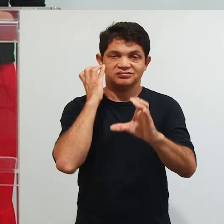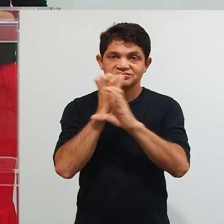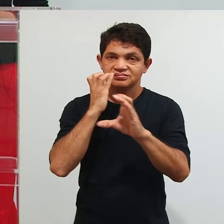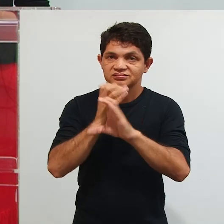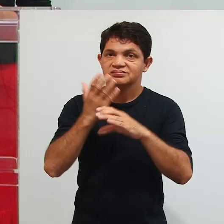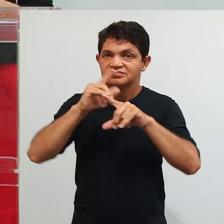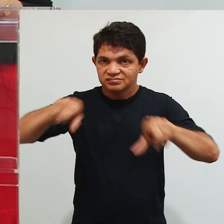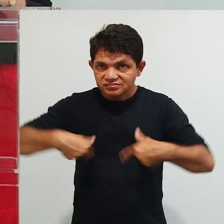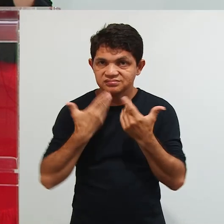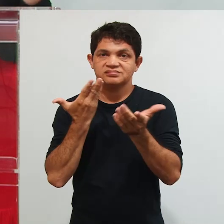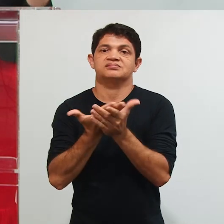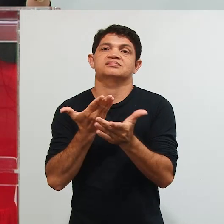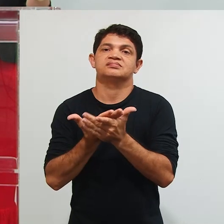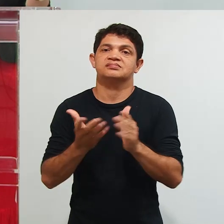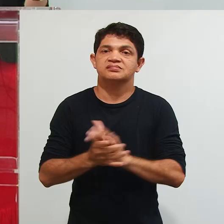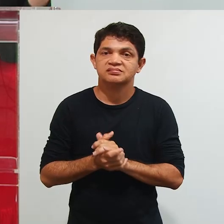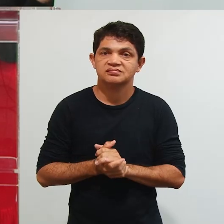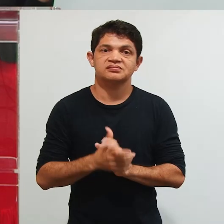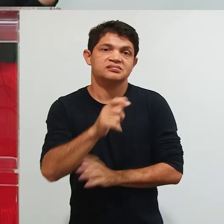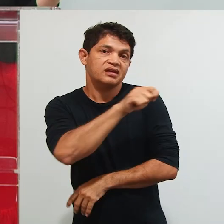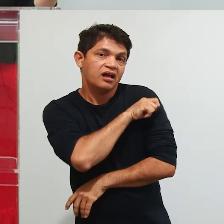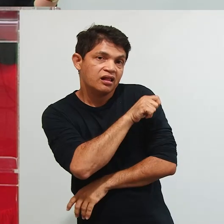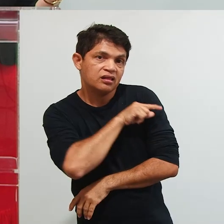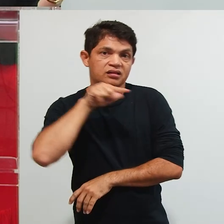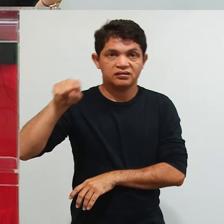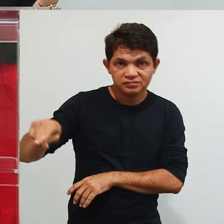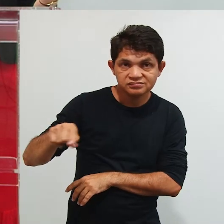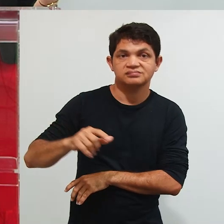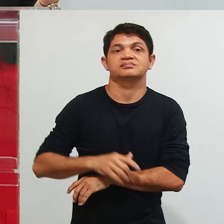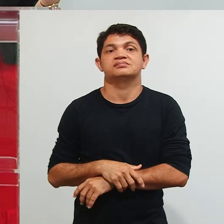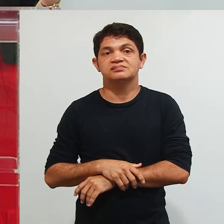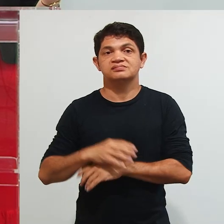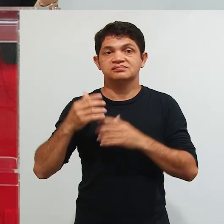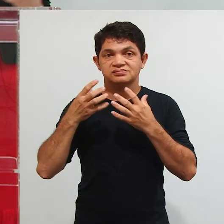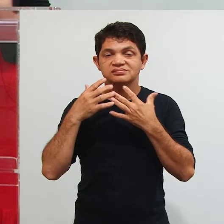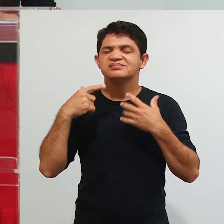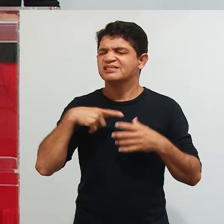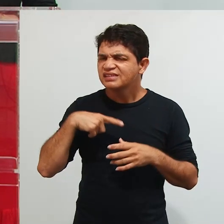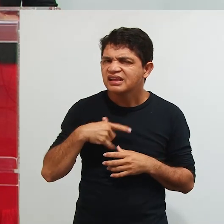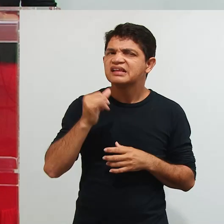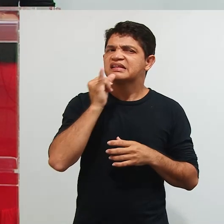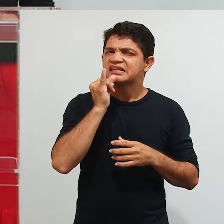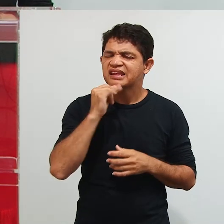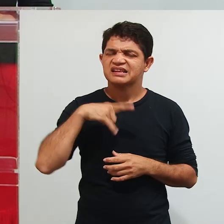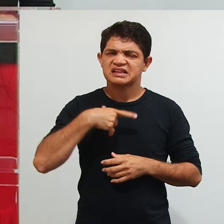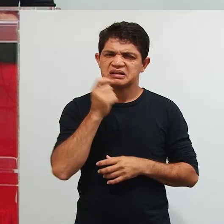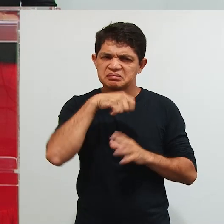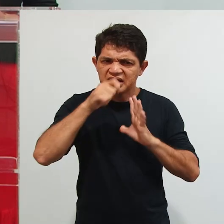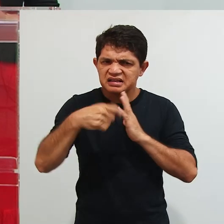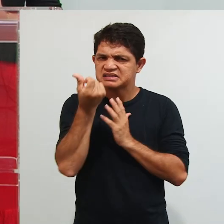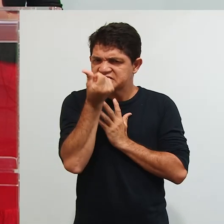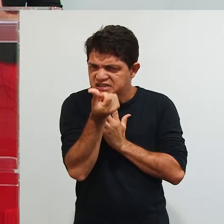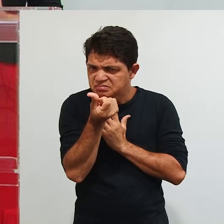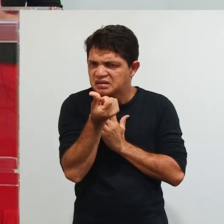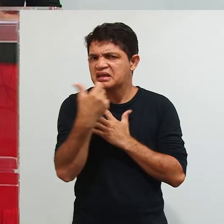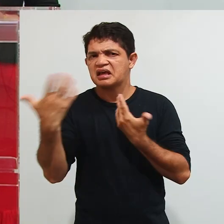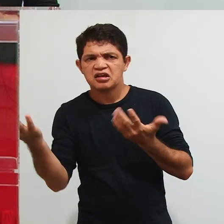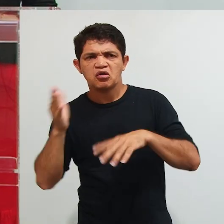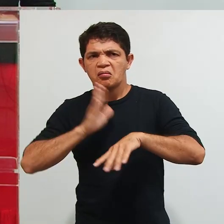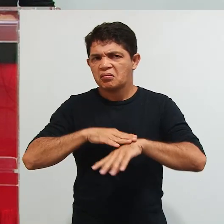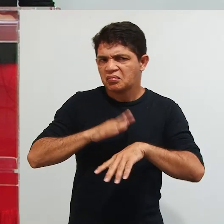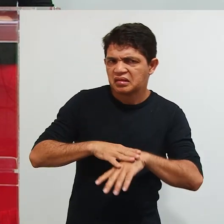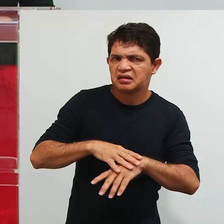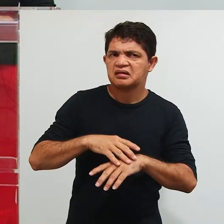sala de aula é para nos chamar a atenção como professor, né? Será que tem mais de 6 meses? Será que um